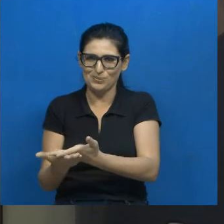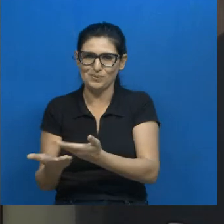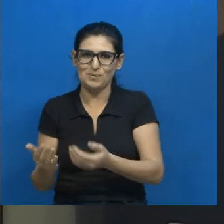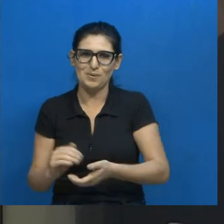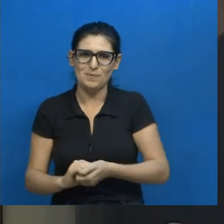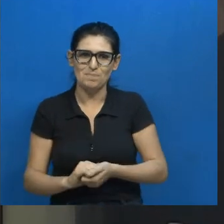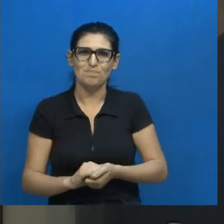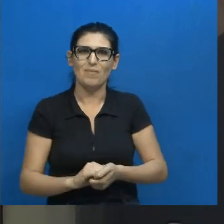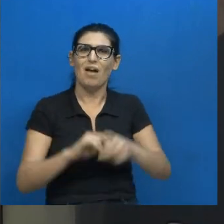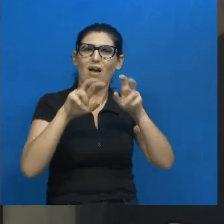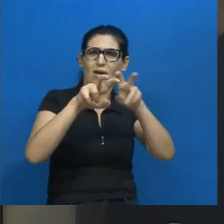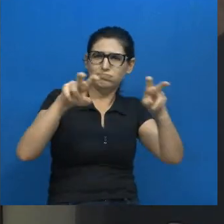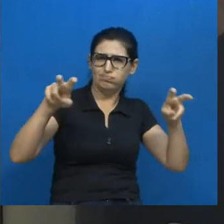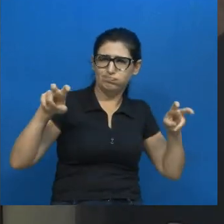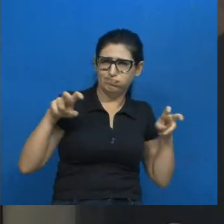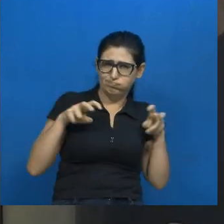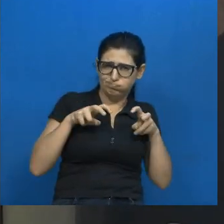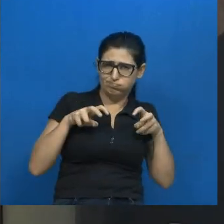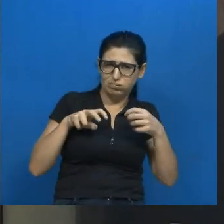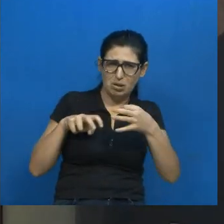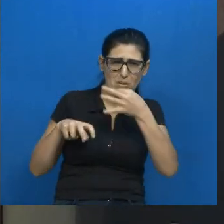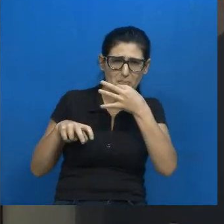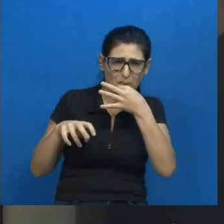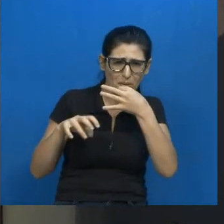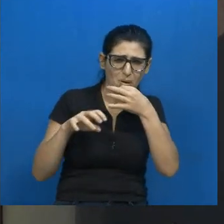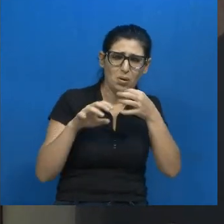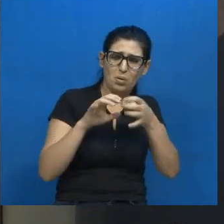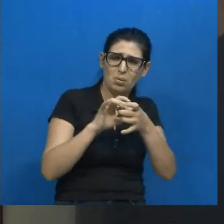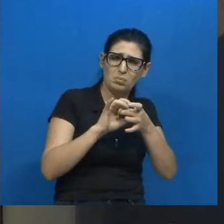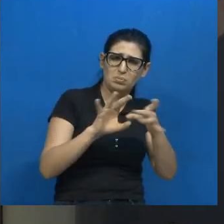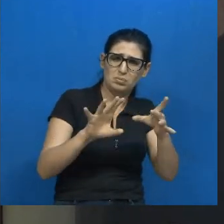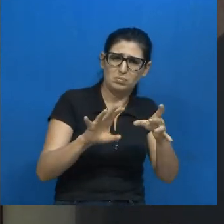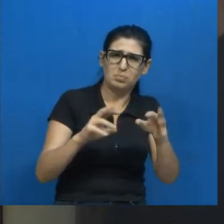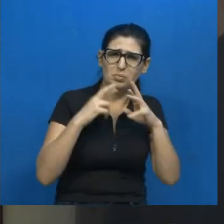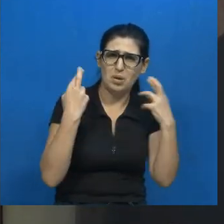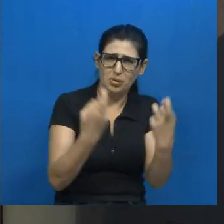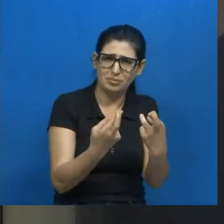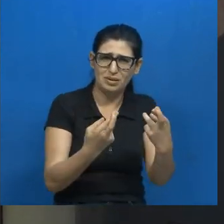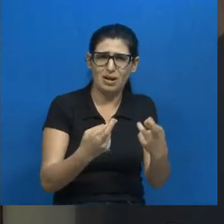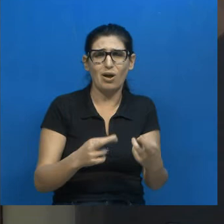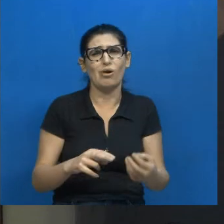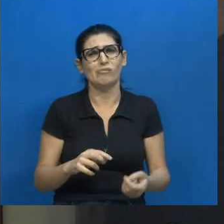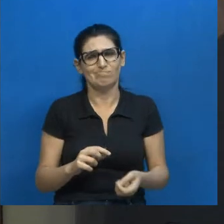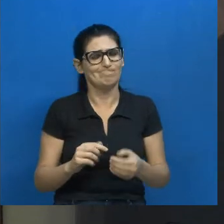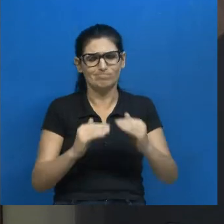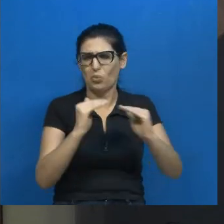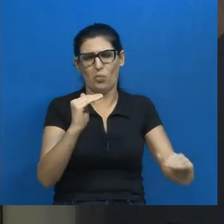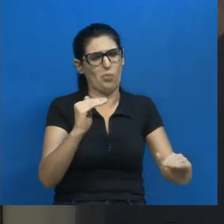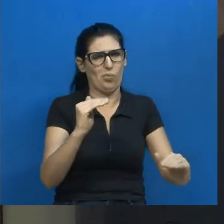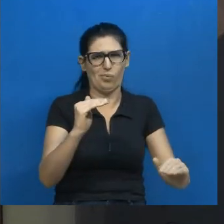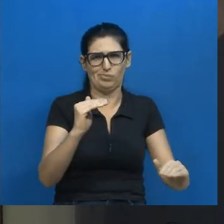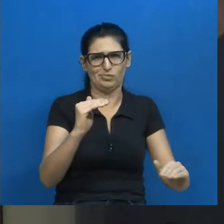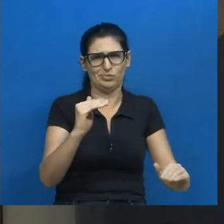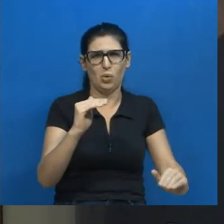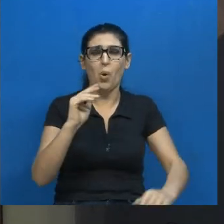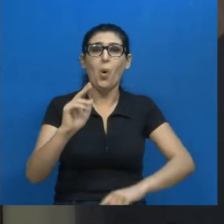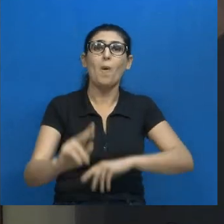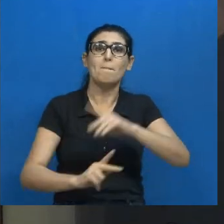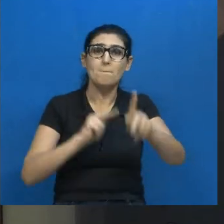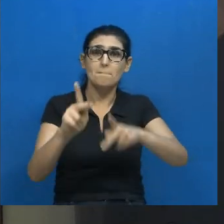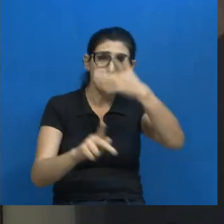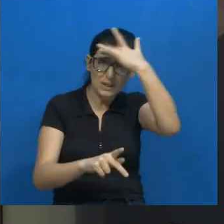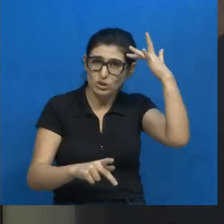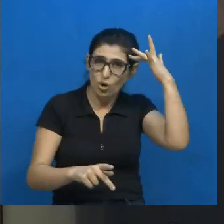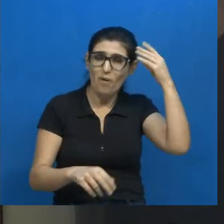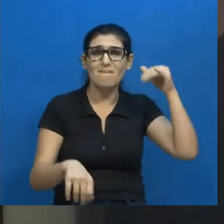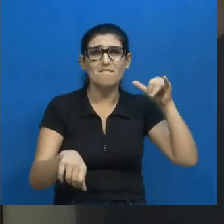Essa audiência hoje aqui, realmente, ela está totalmente fora de cogitação. A população não está aqui. Está aqui